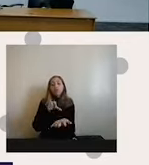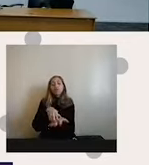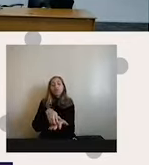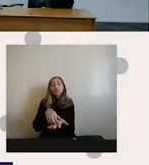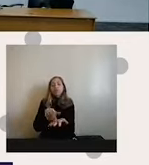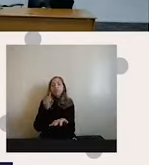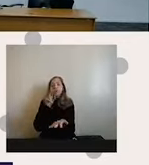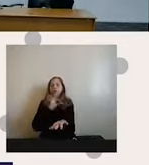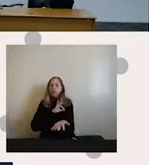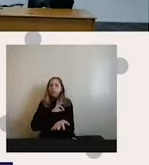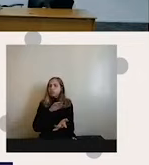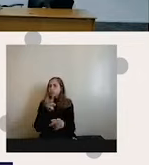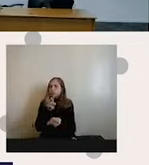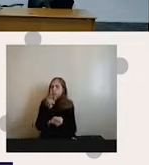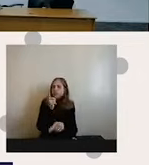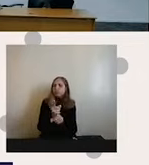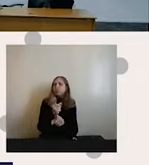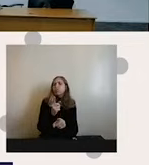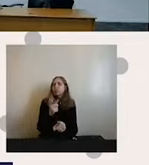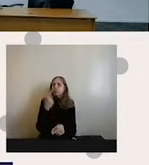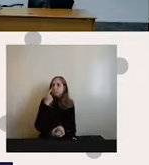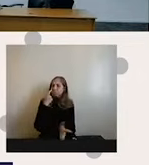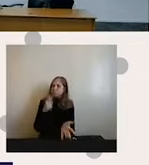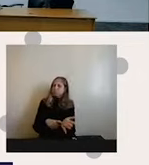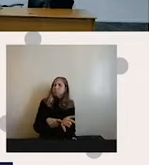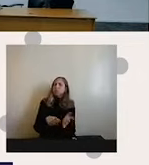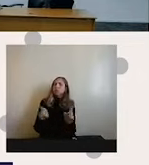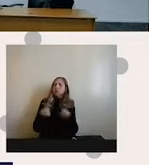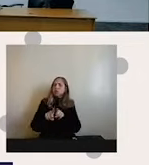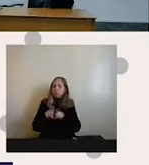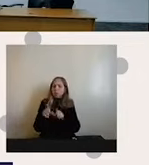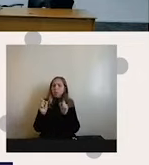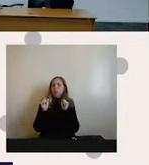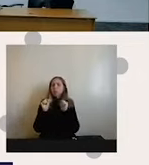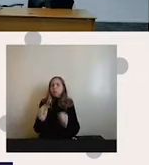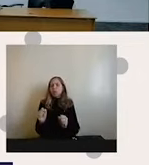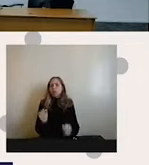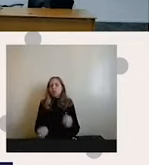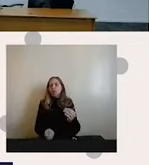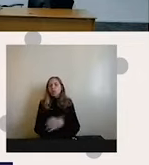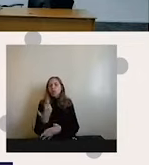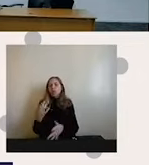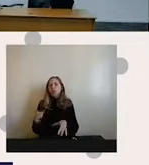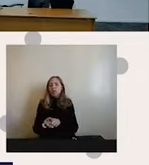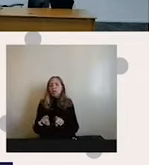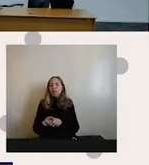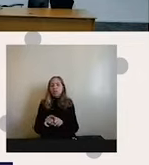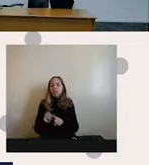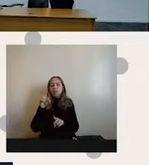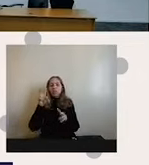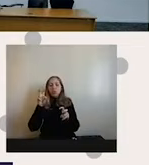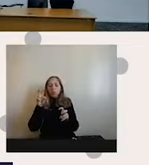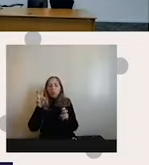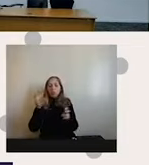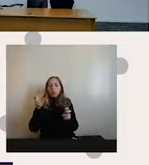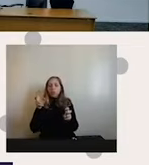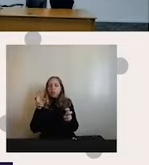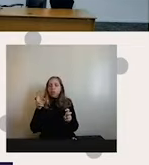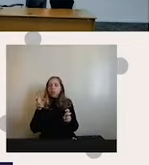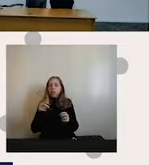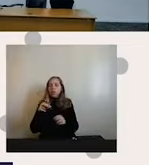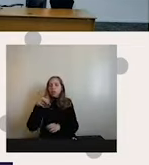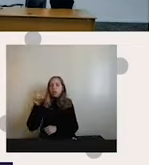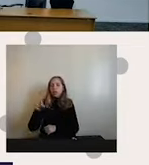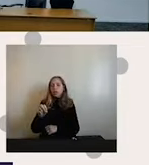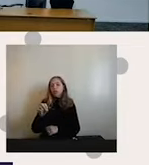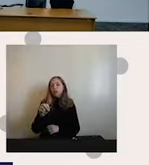chamam a atenção, também podem levantar a lebre, né, do nexo ocupacional. Às vezes,